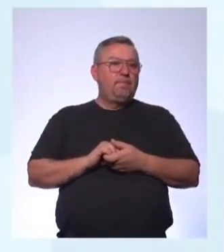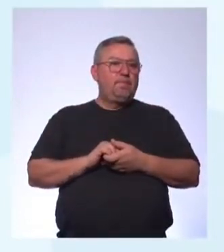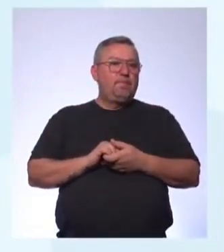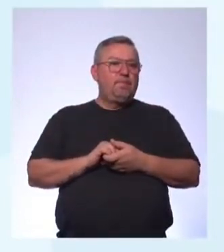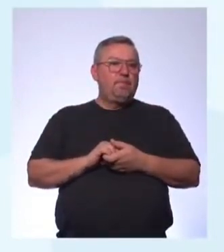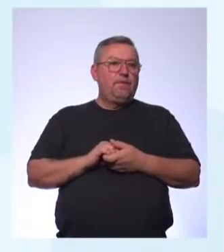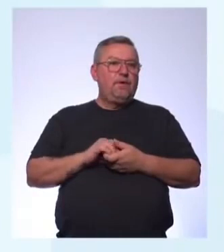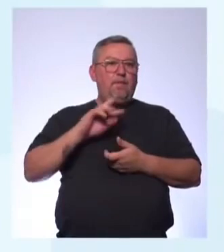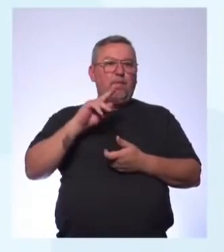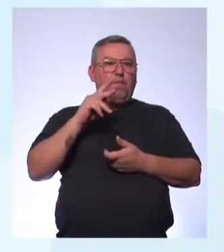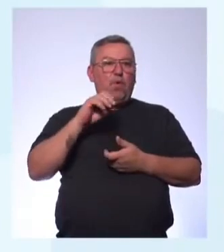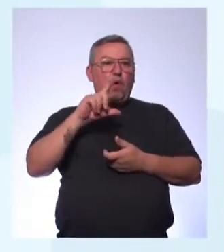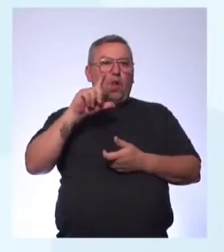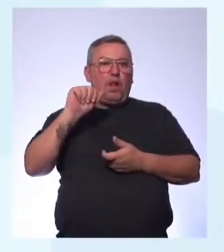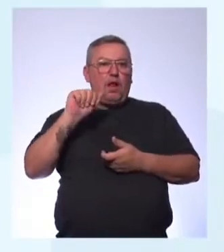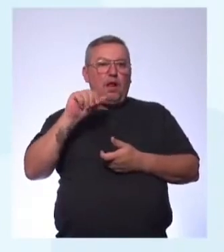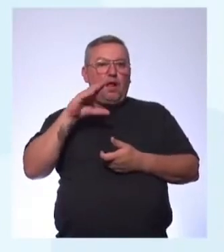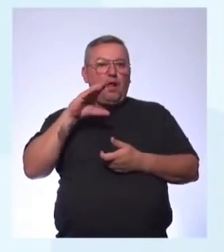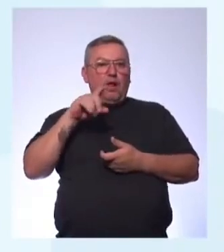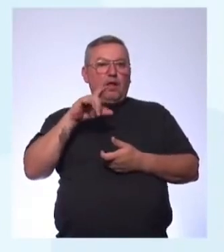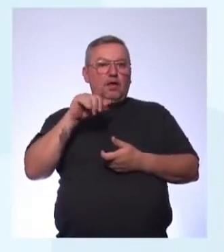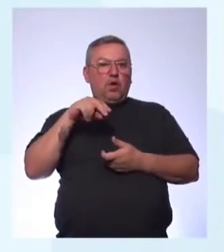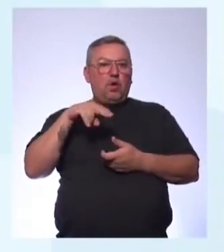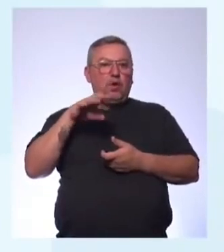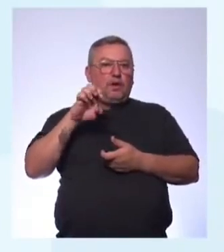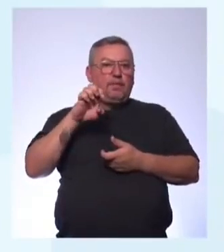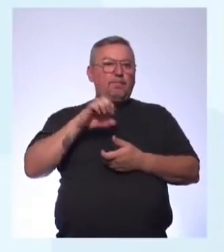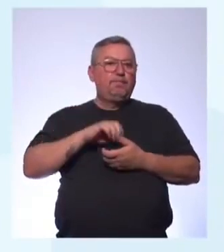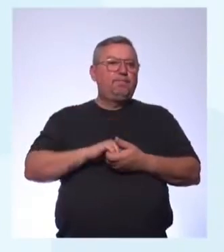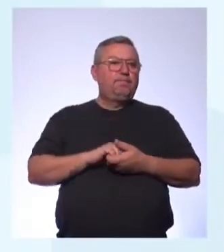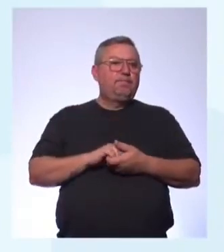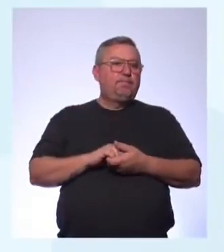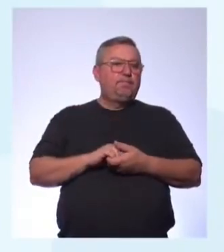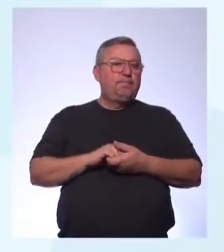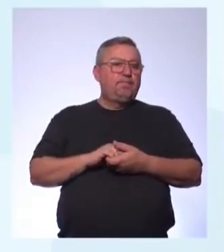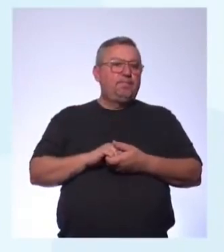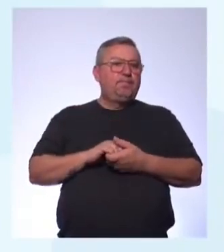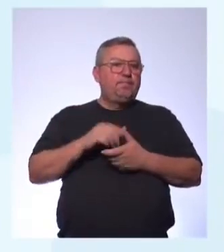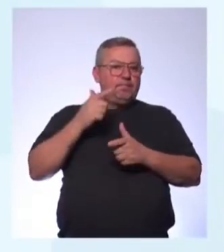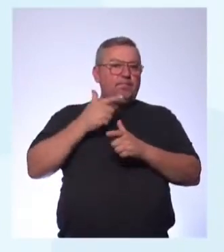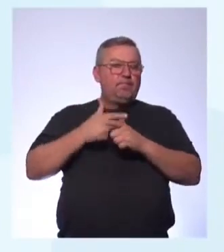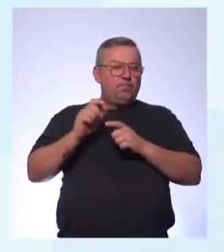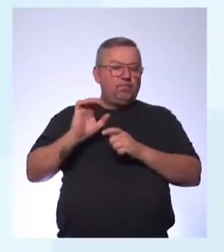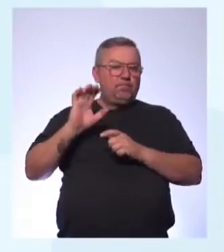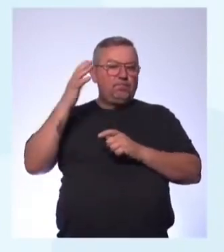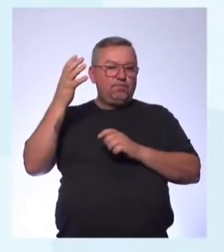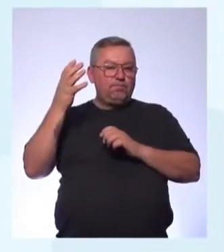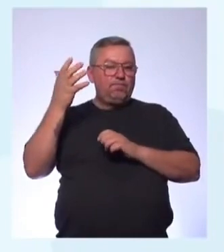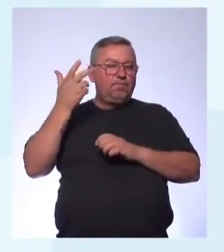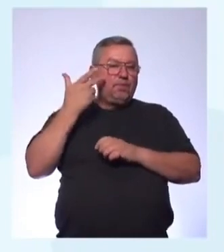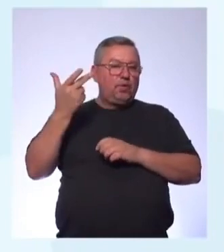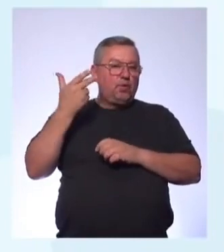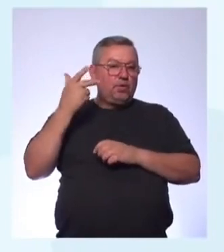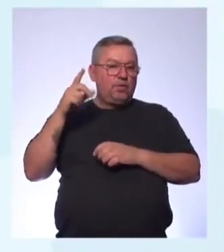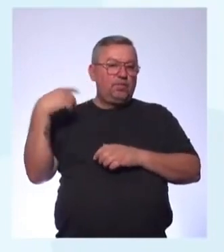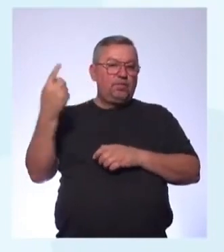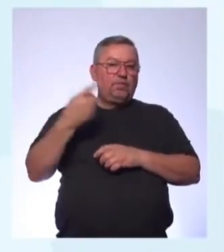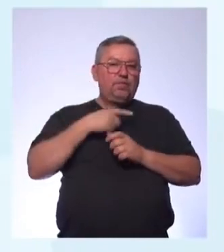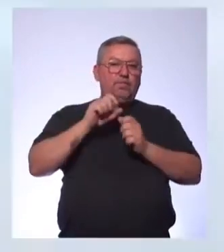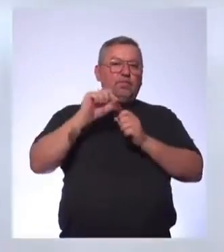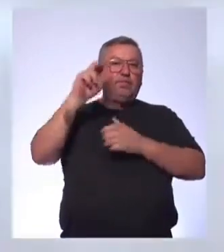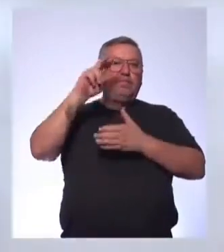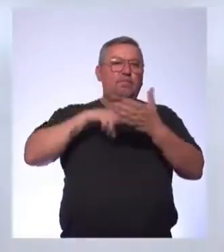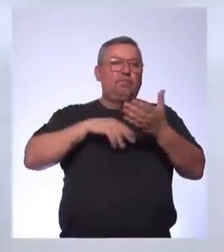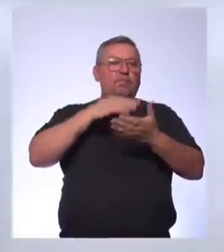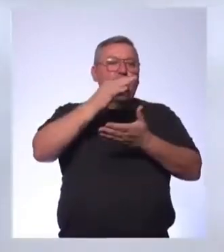Ebola Cyclone. It's about a natural disaster. É sobre um desastre natural. Então, agora nós vamos fazer a leitura do